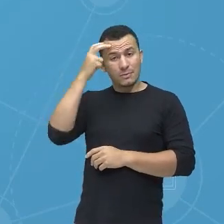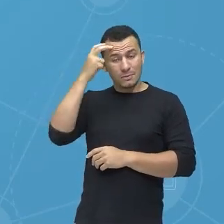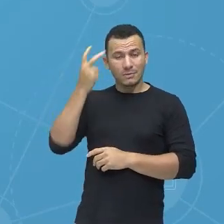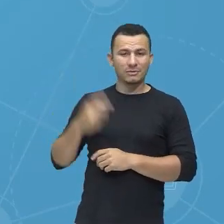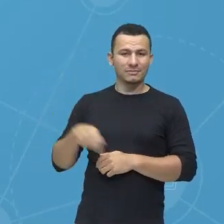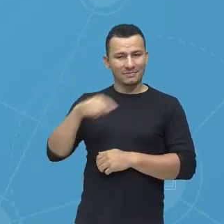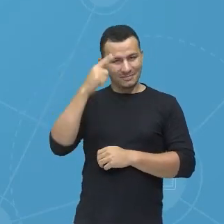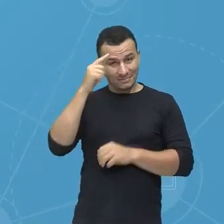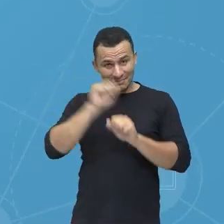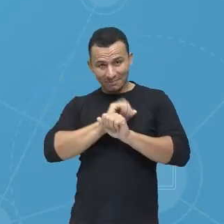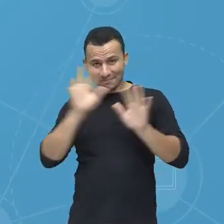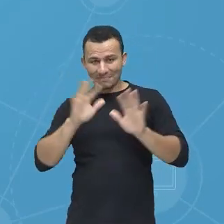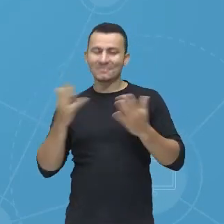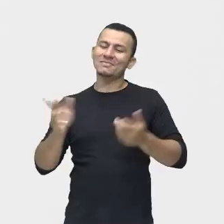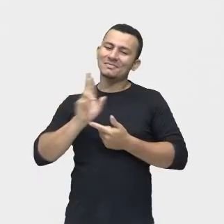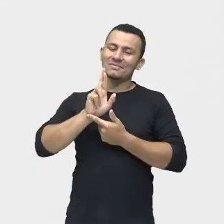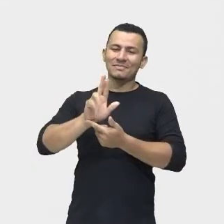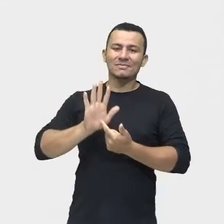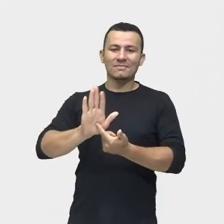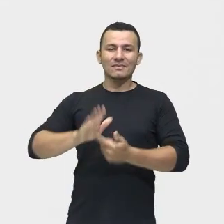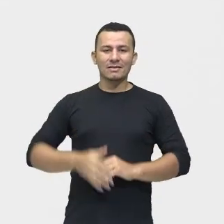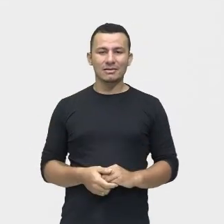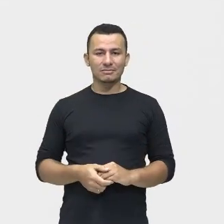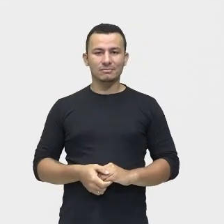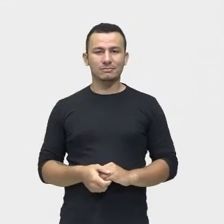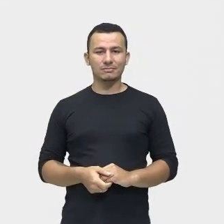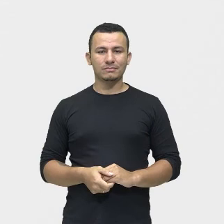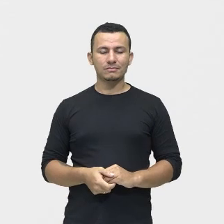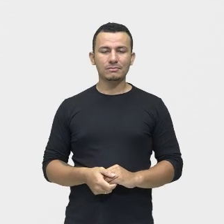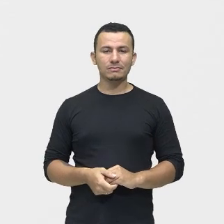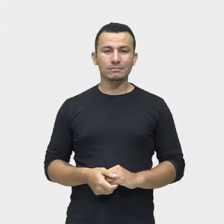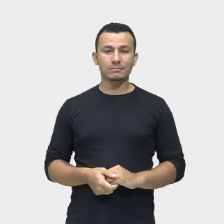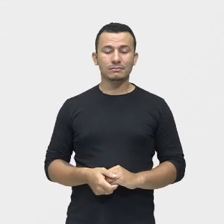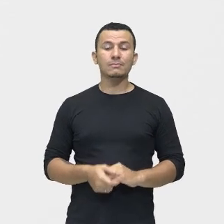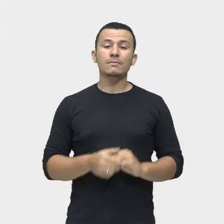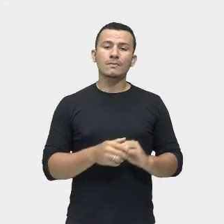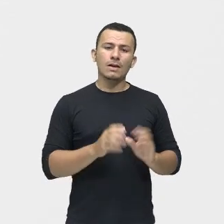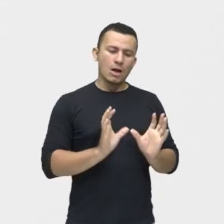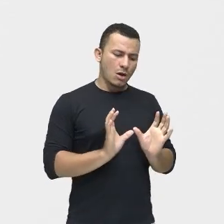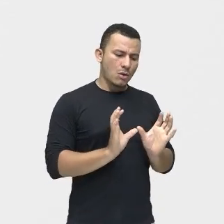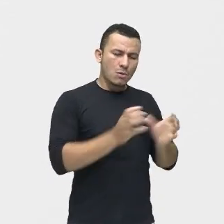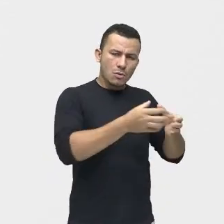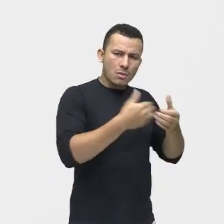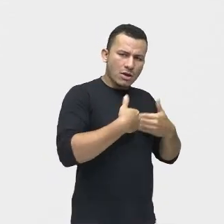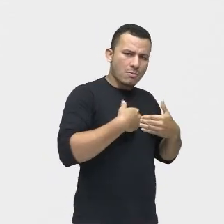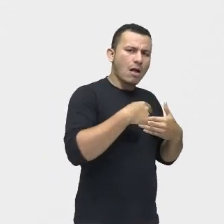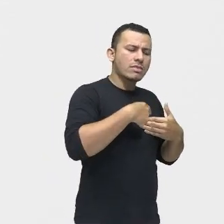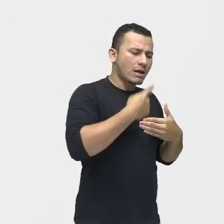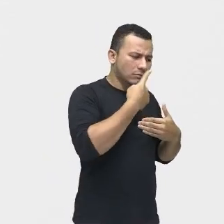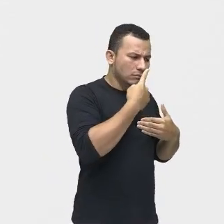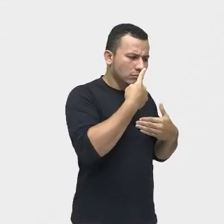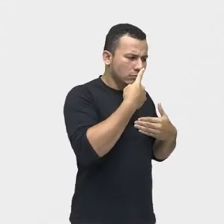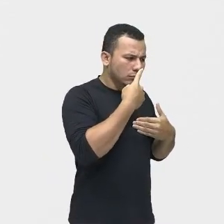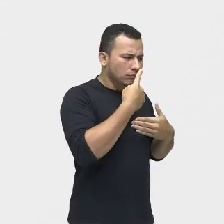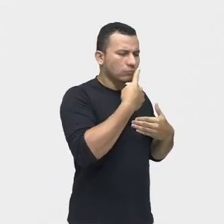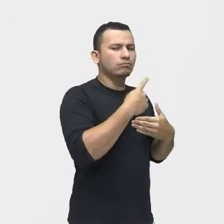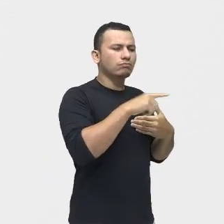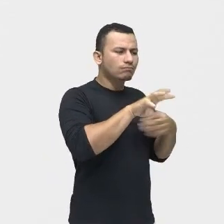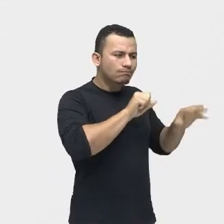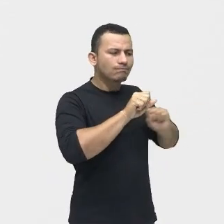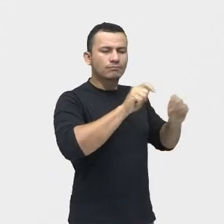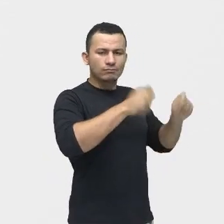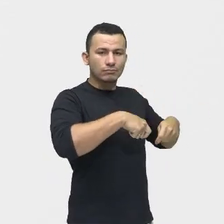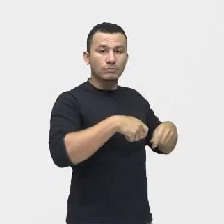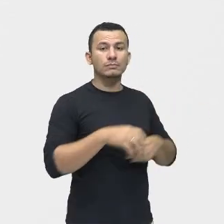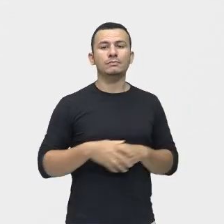ver a nossa resposta. O animal tem instinto, o ser humano, razão. O